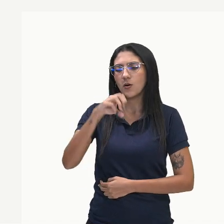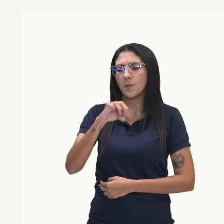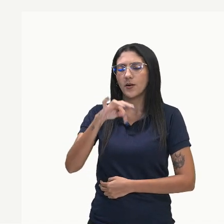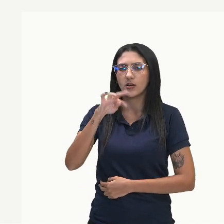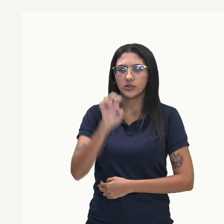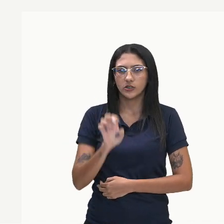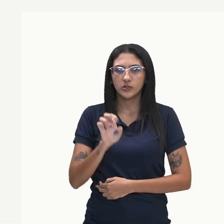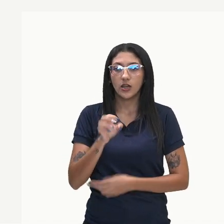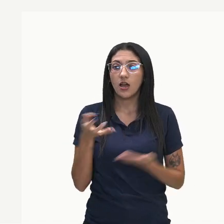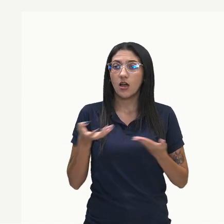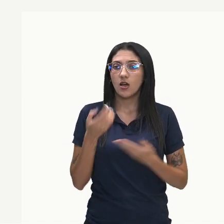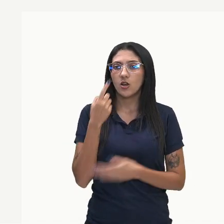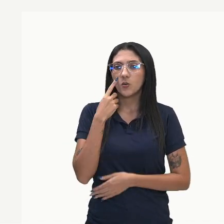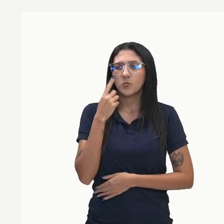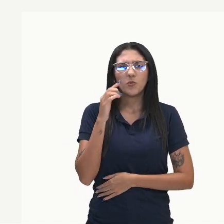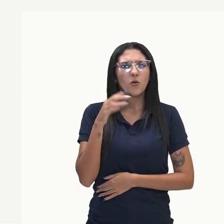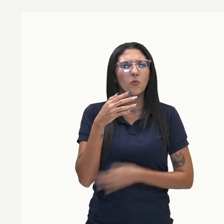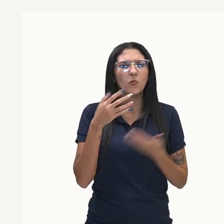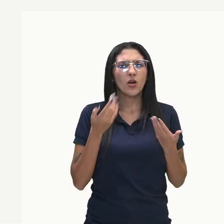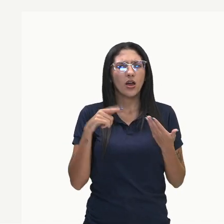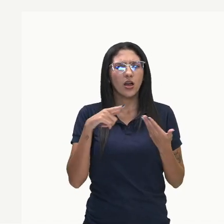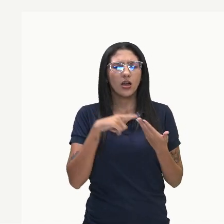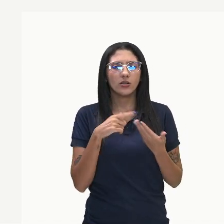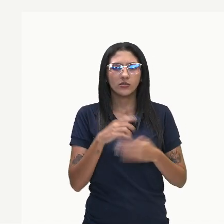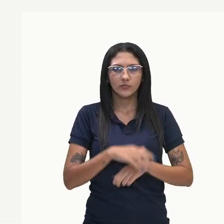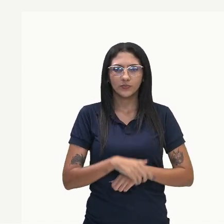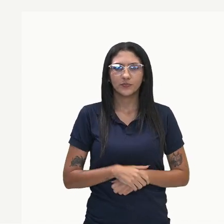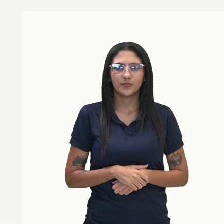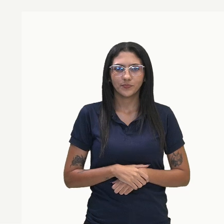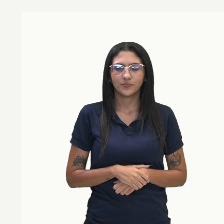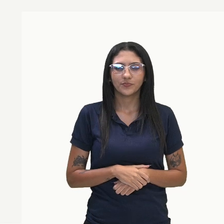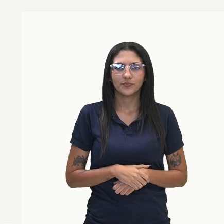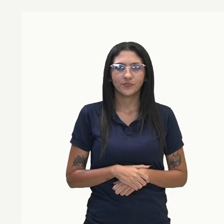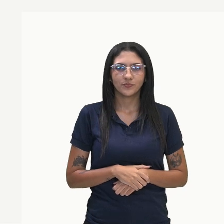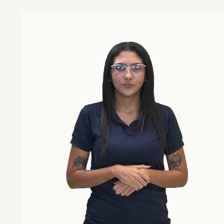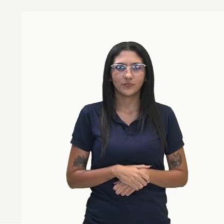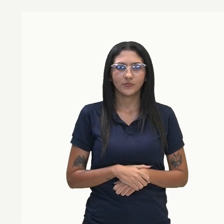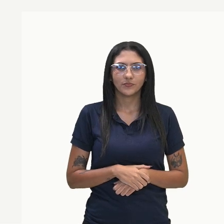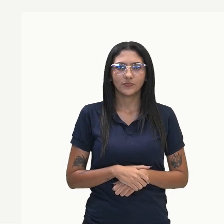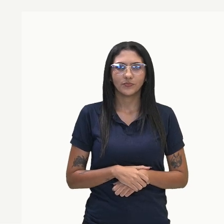tipo de movimento chamado de transformantes.